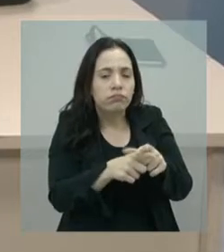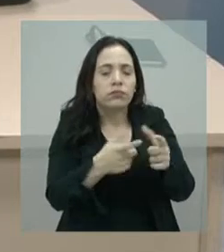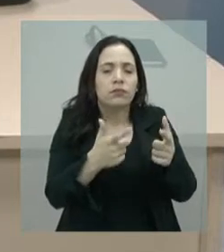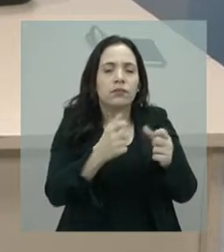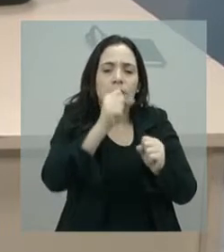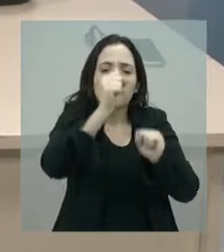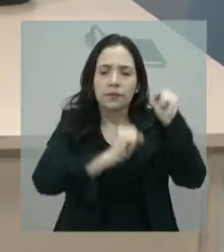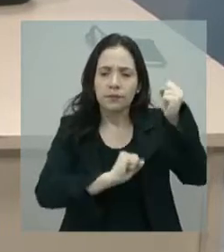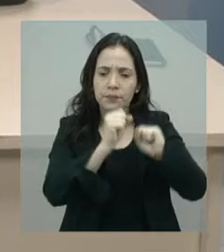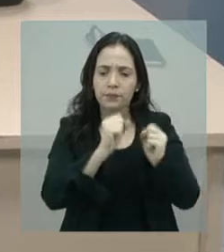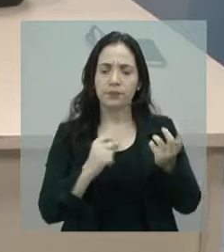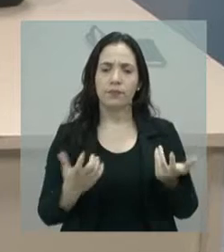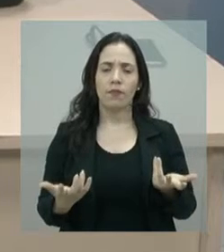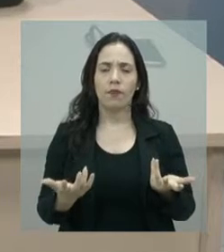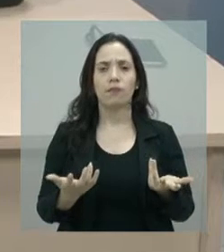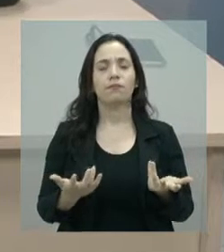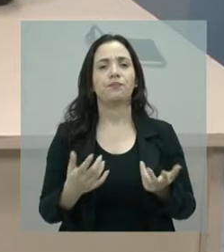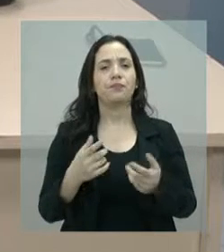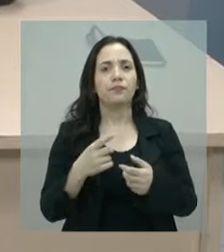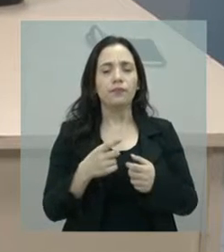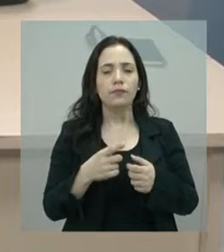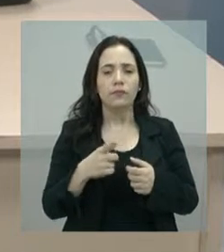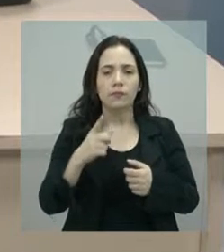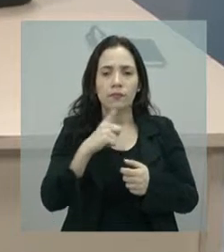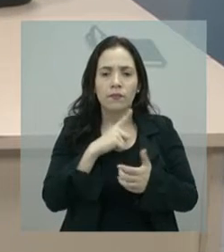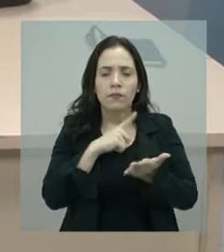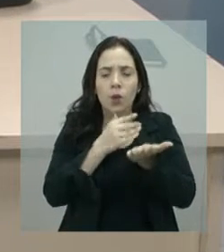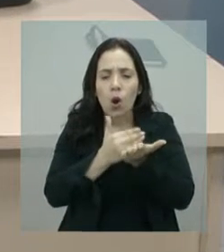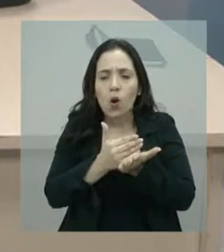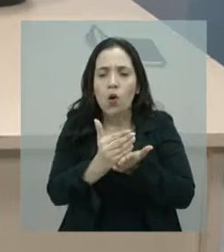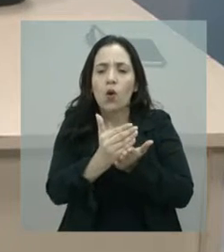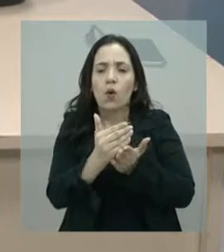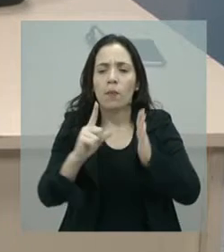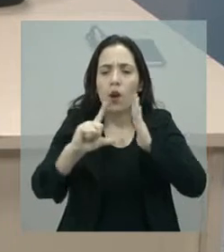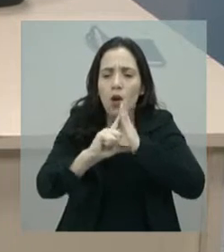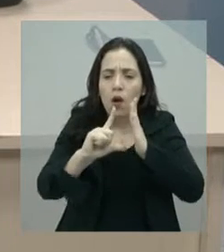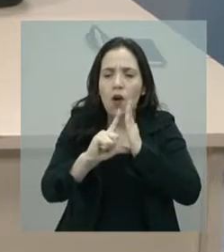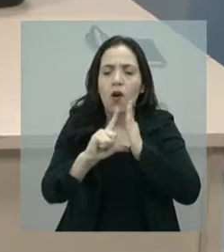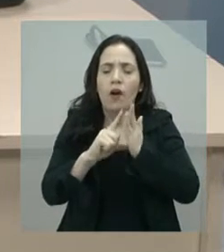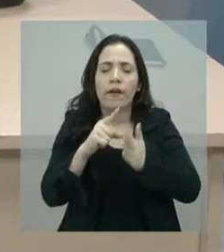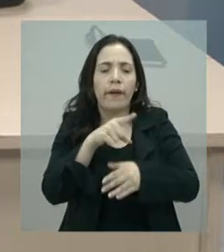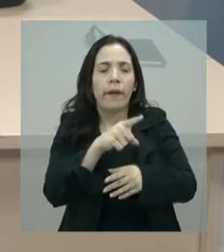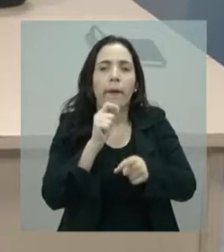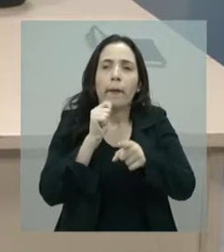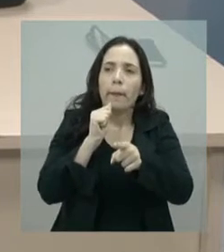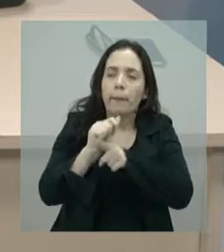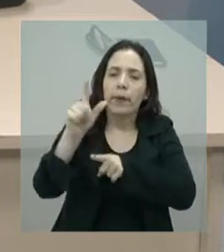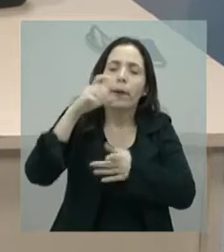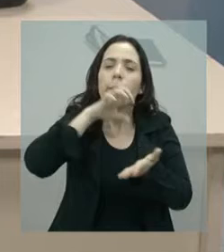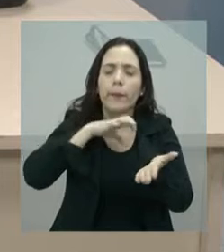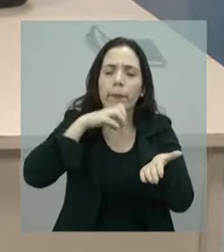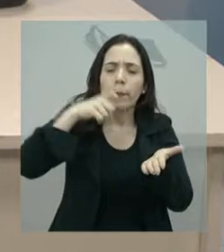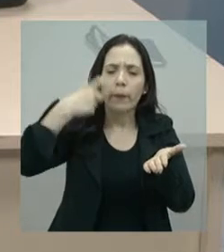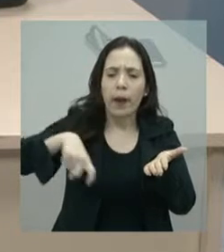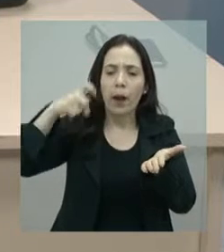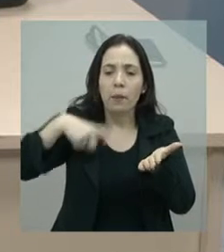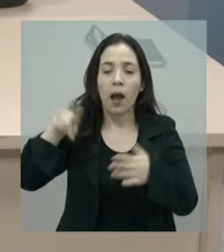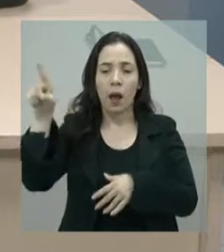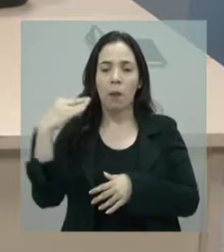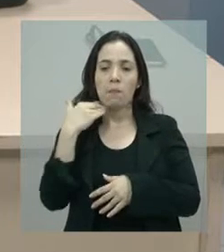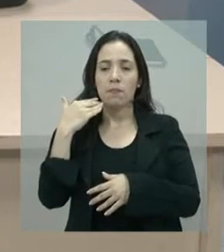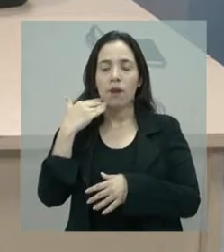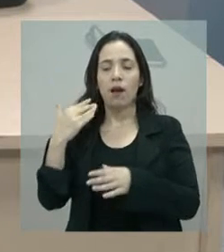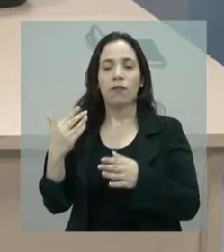no faturamento. O cara que está construindo o comércio e você deixa livre a especulação